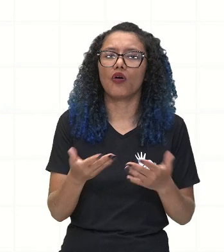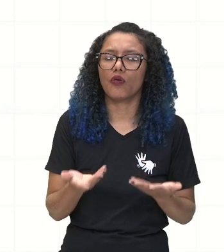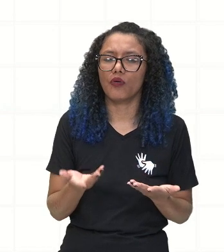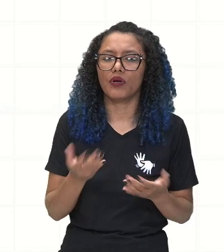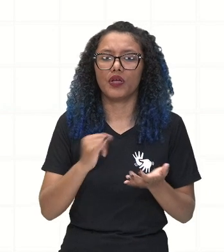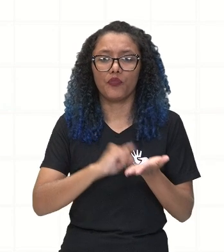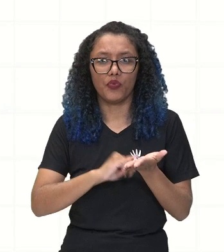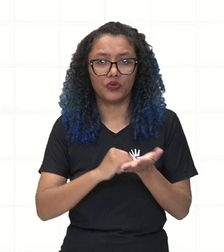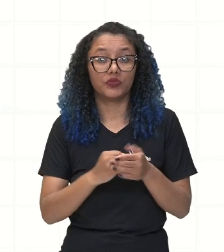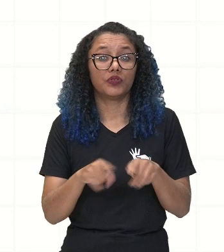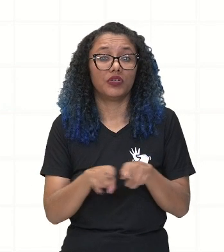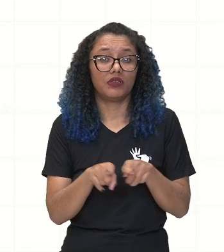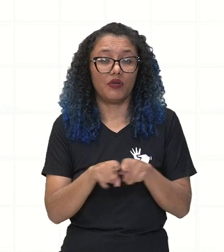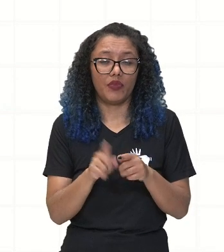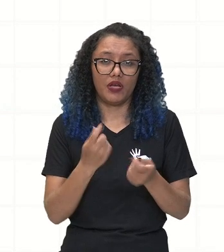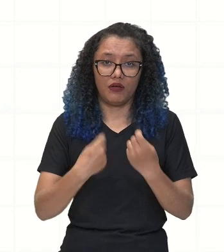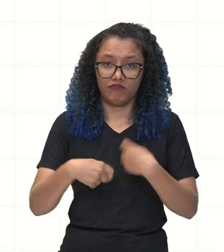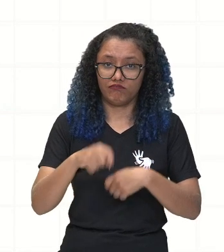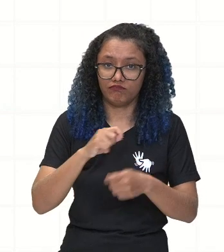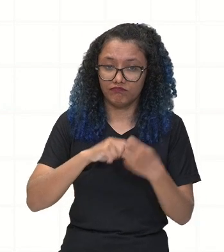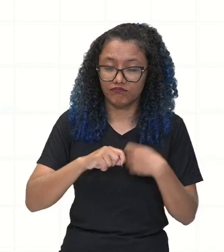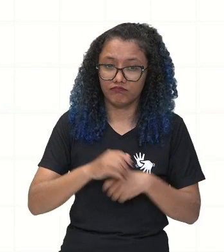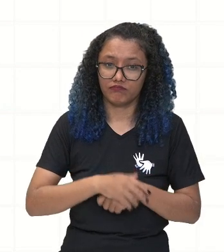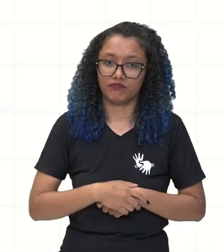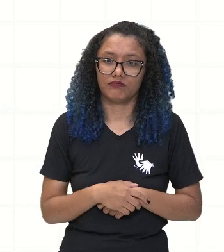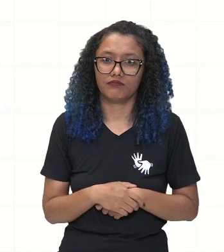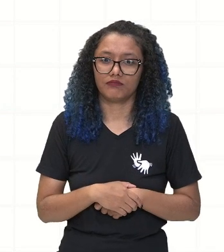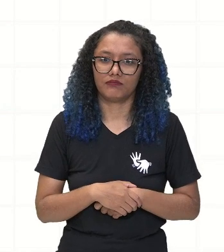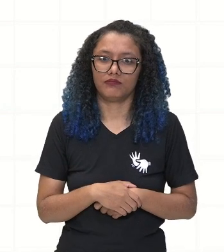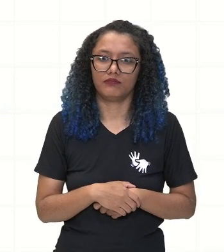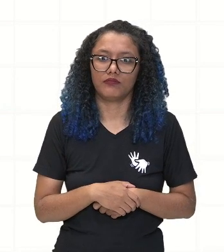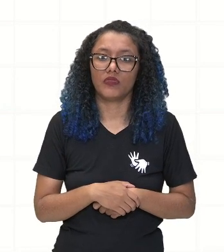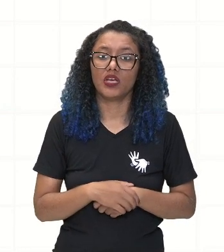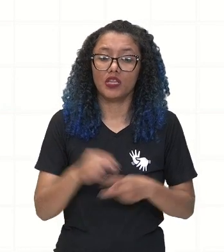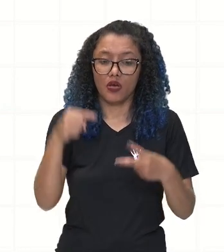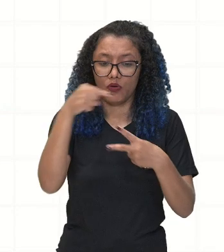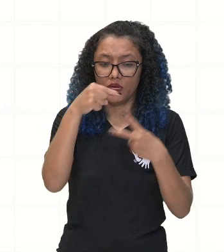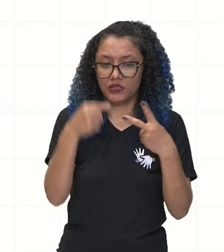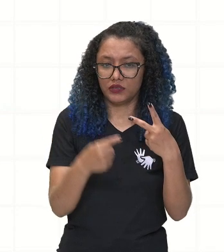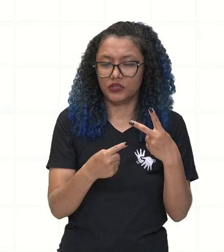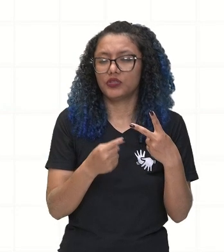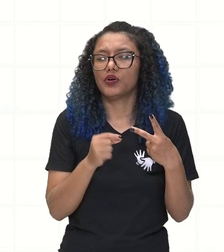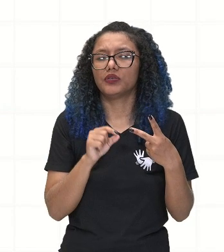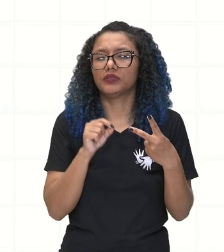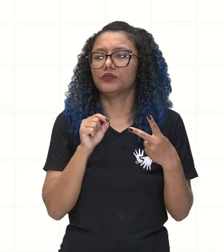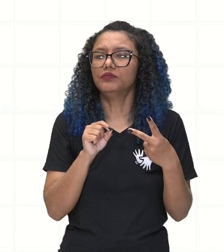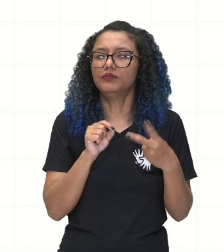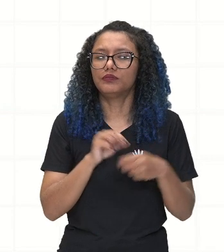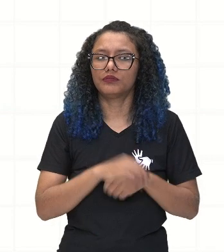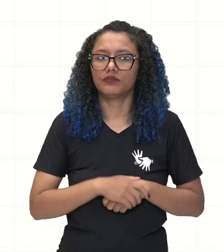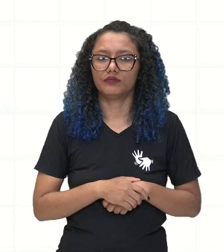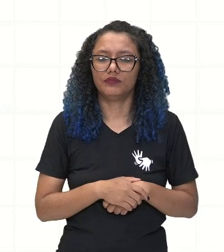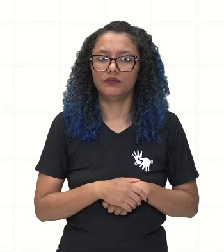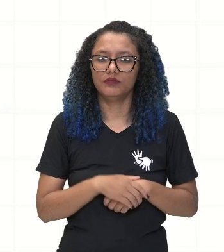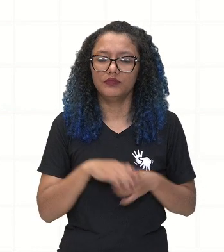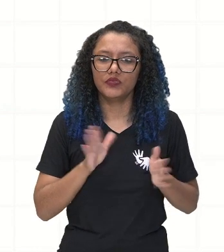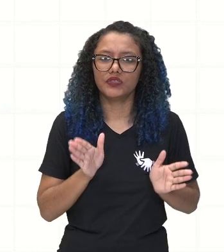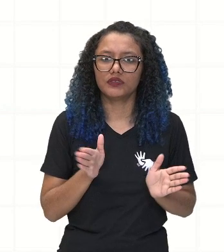pelo comércio. Então, esses dois organismos administrativos vão dar ali o impulso para